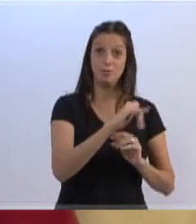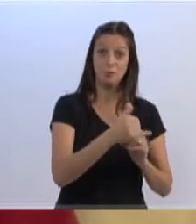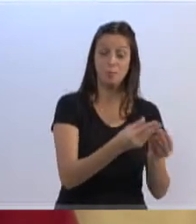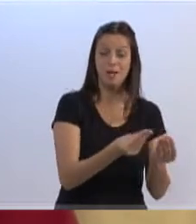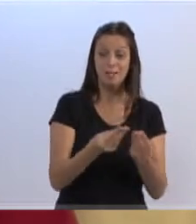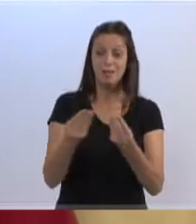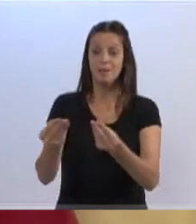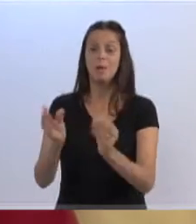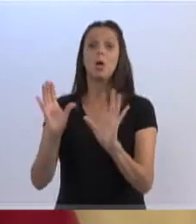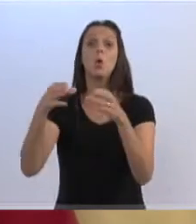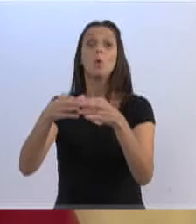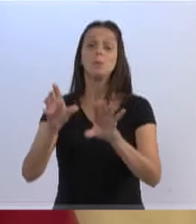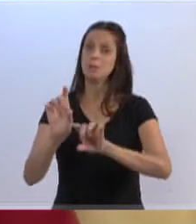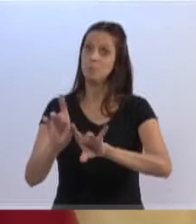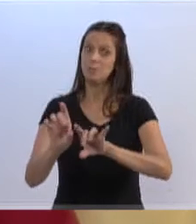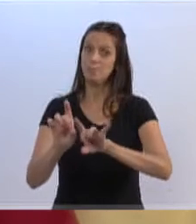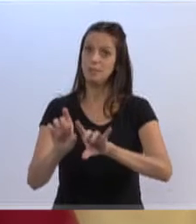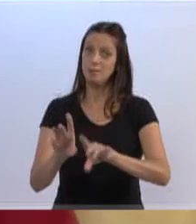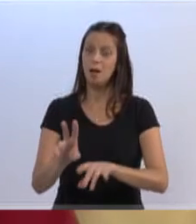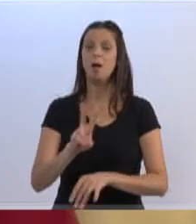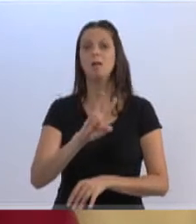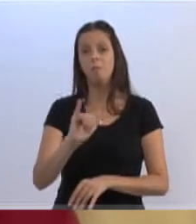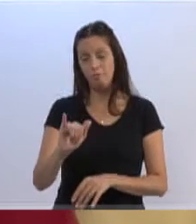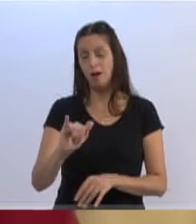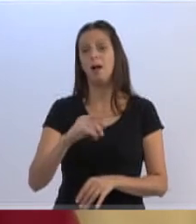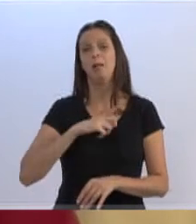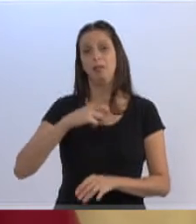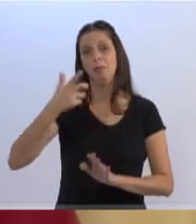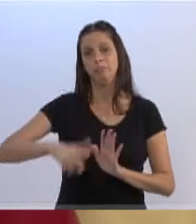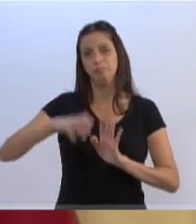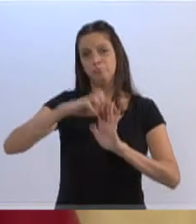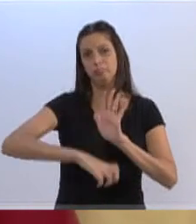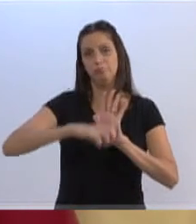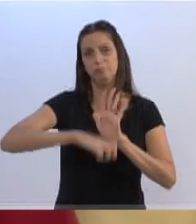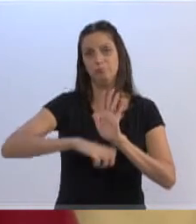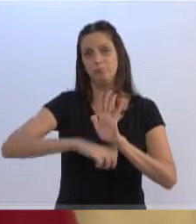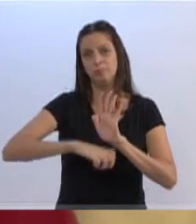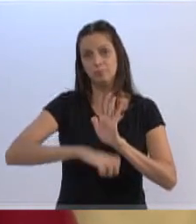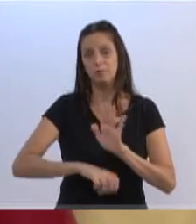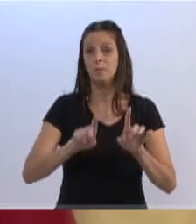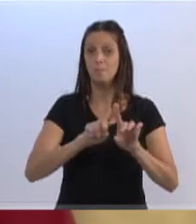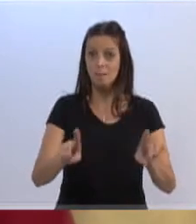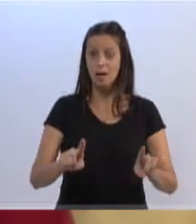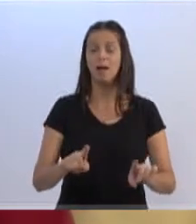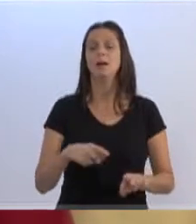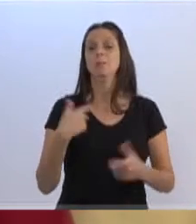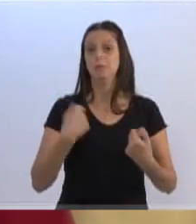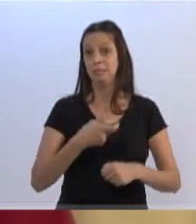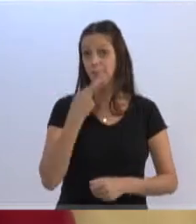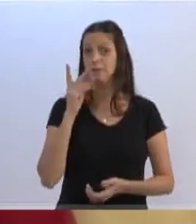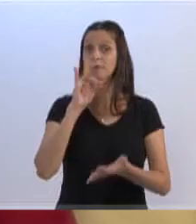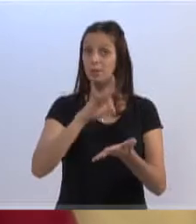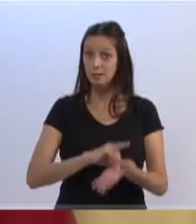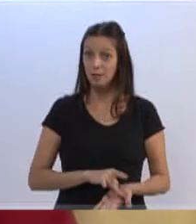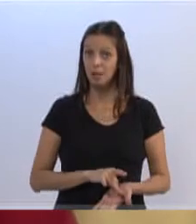comissão especial e ele sofrerá emendas certamente. Agora nós temos que falar a verdade.